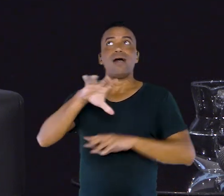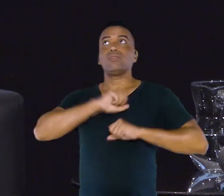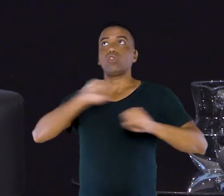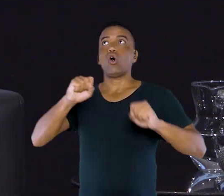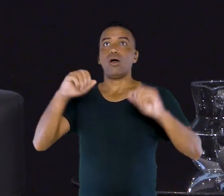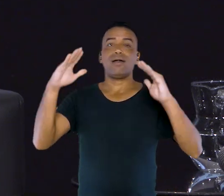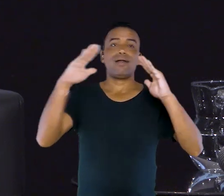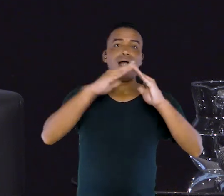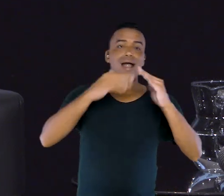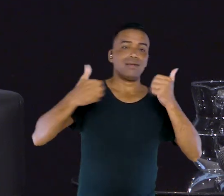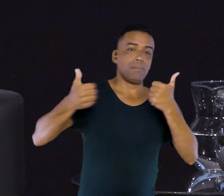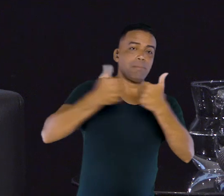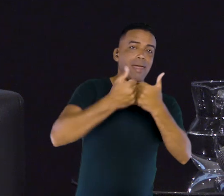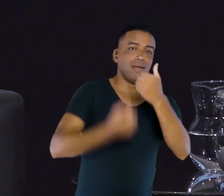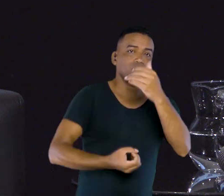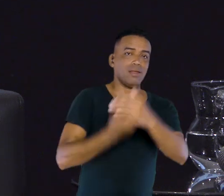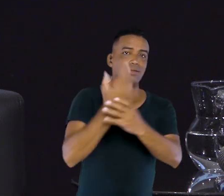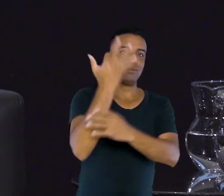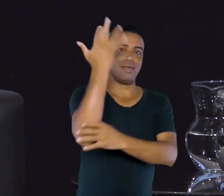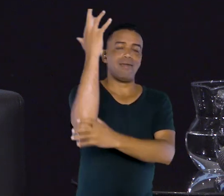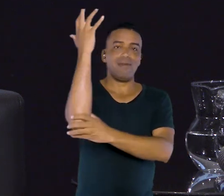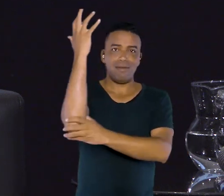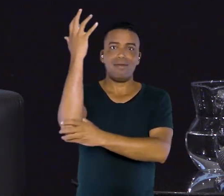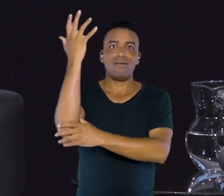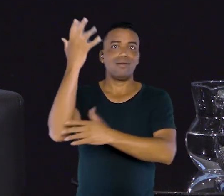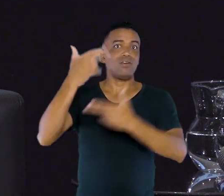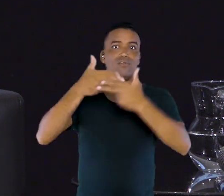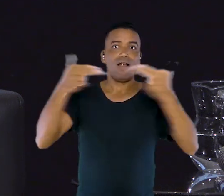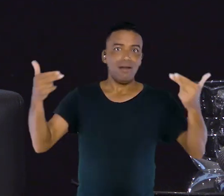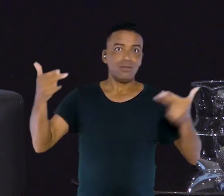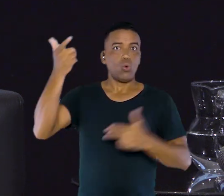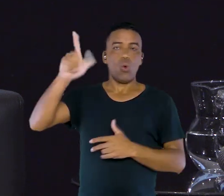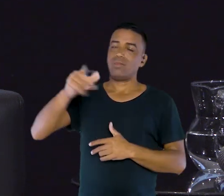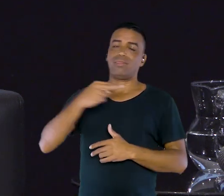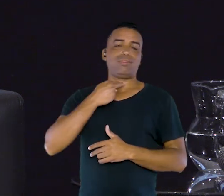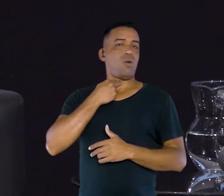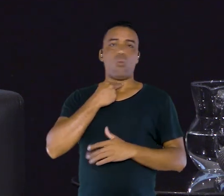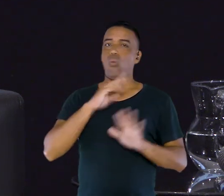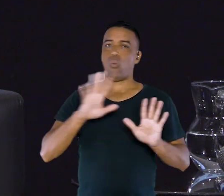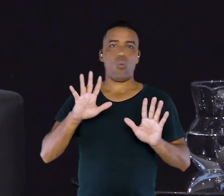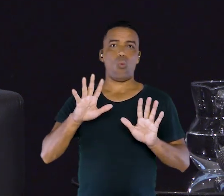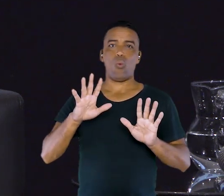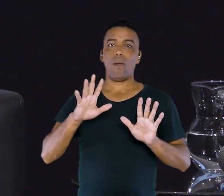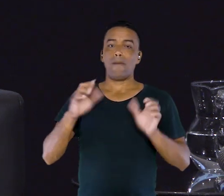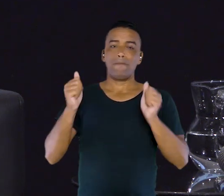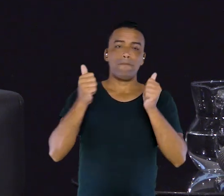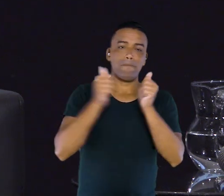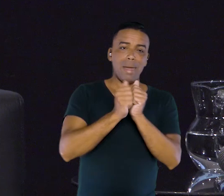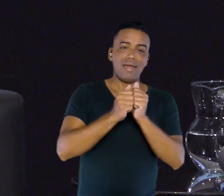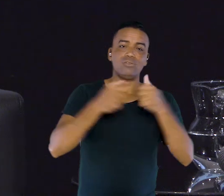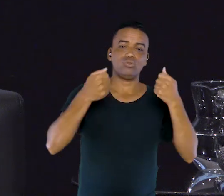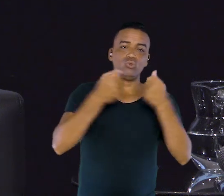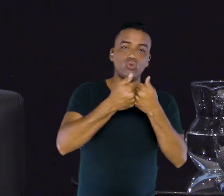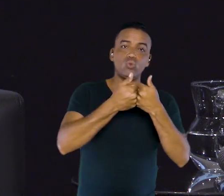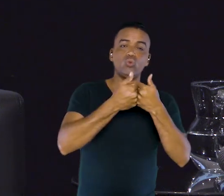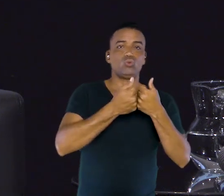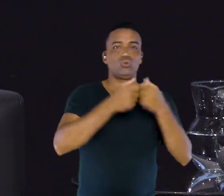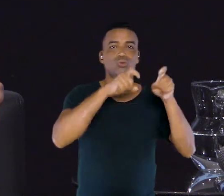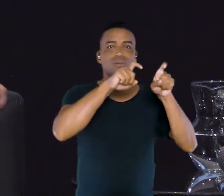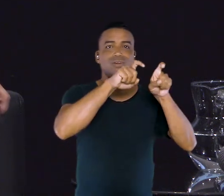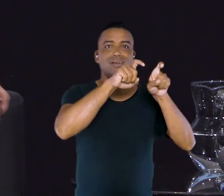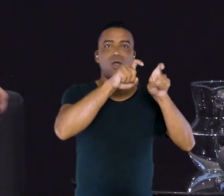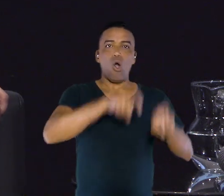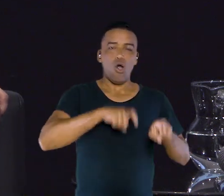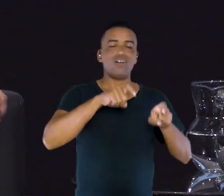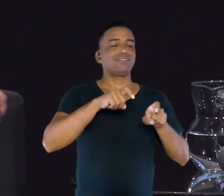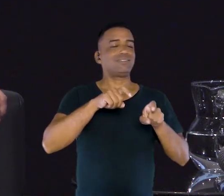né? Açaí, bacaba, paxiúba, essas, tecnicamente falando, não são plantas domesticadas. E a